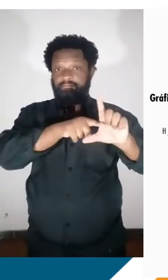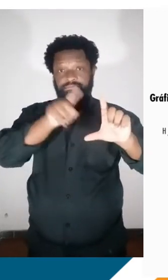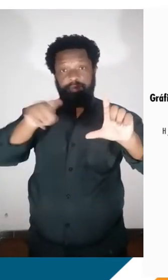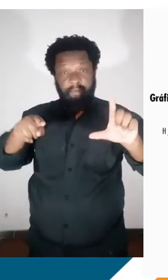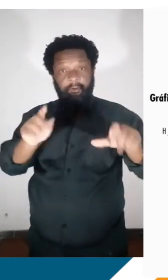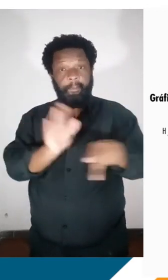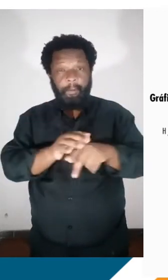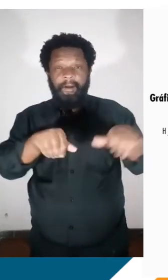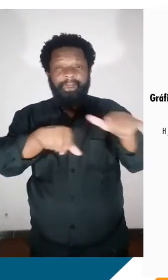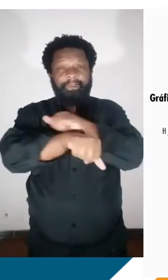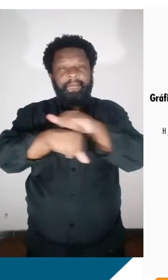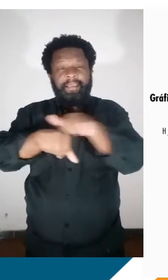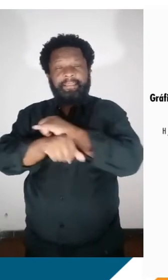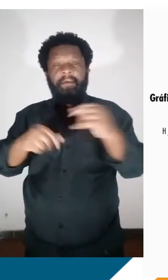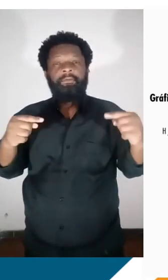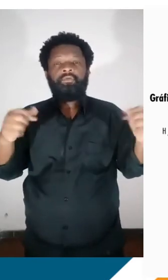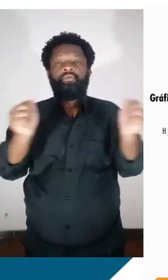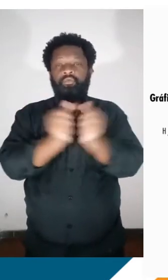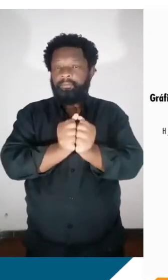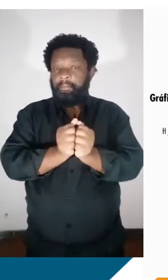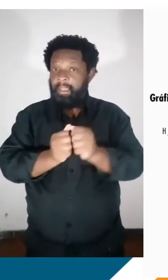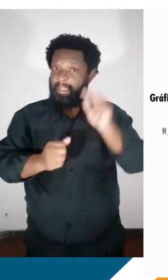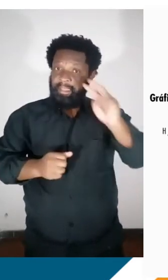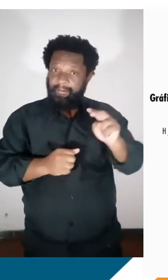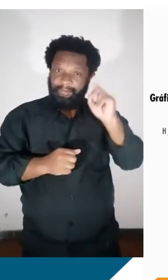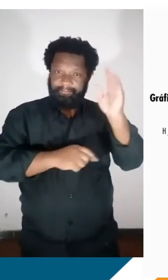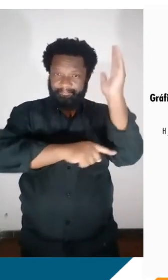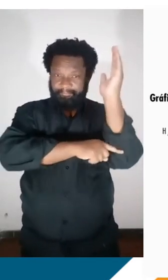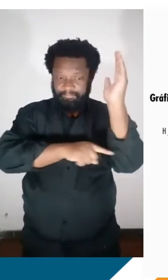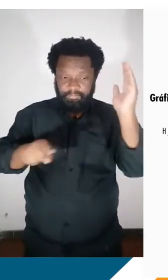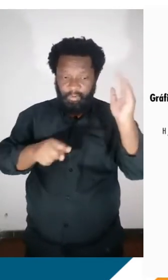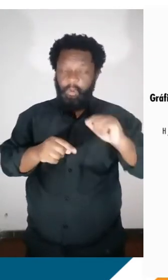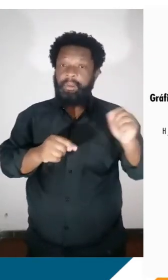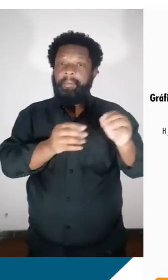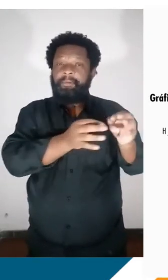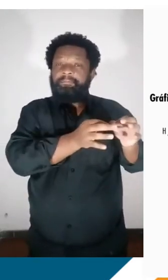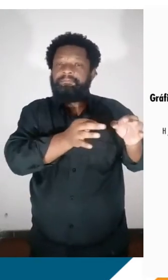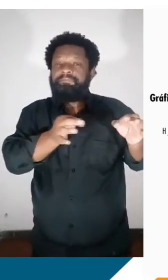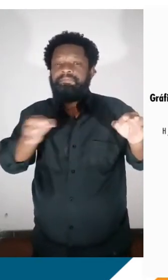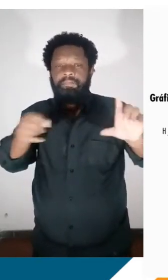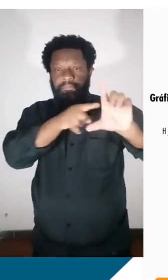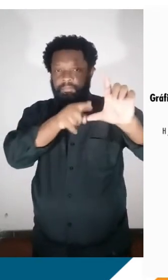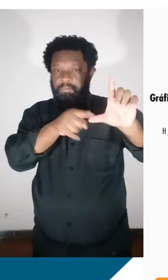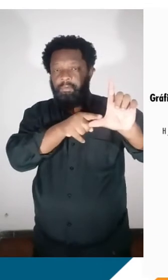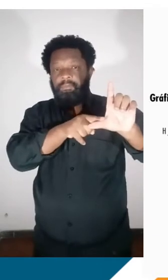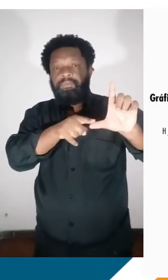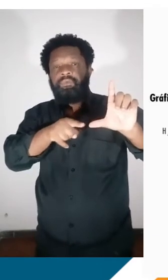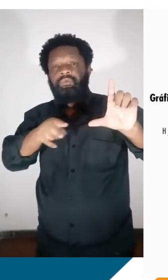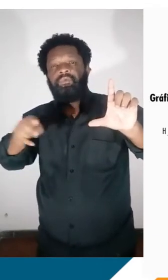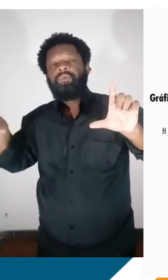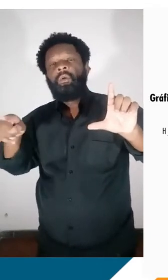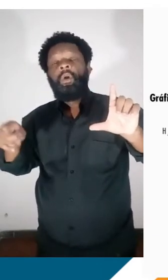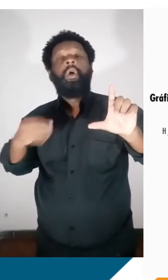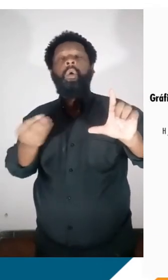variação de entalpia associado, tá? Aqui, esse eixo aqui é a extensão da reação, ou seja, é o prosseguimento da reação.